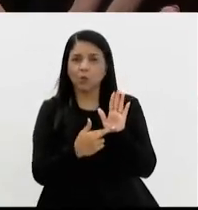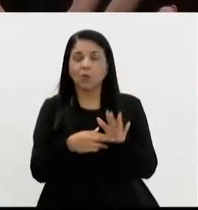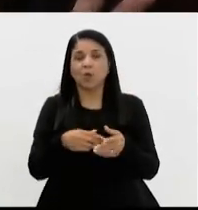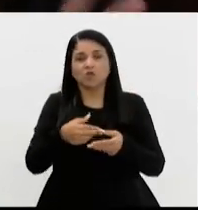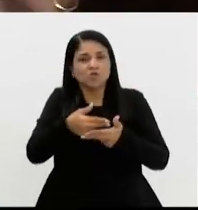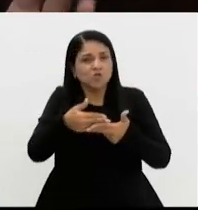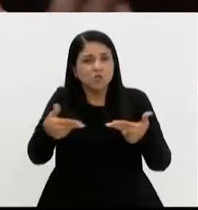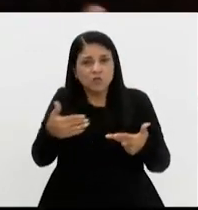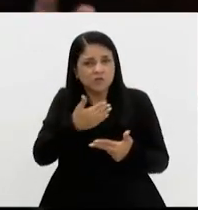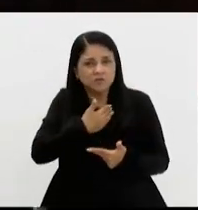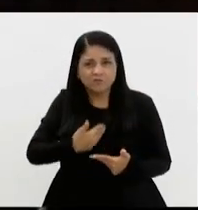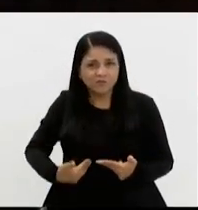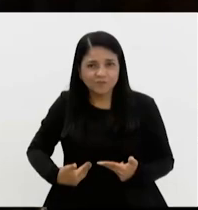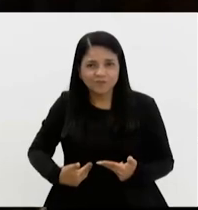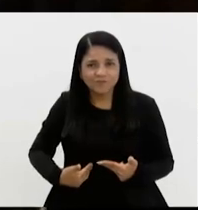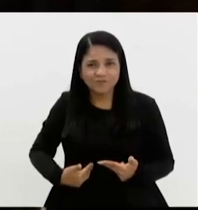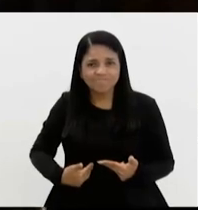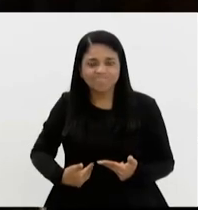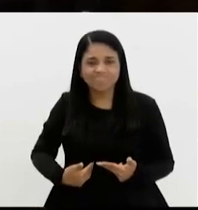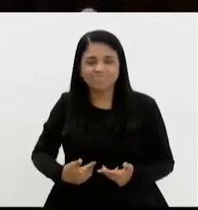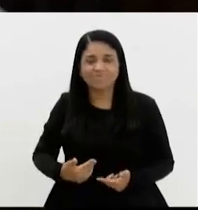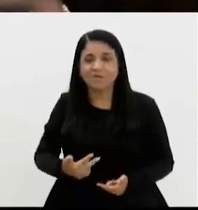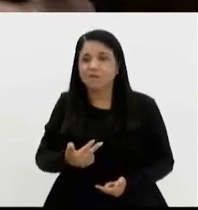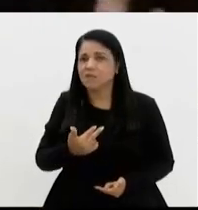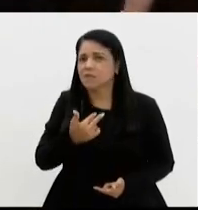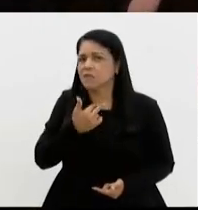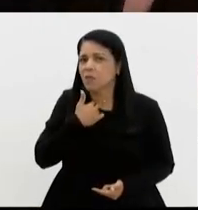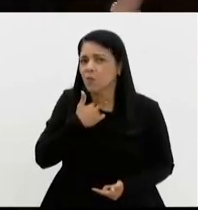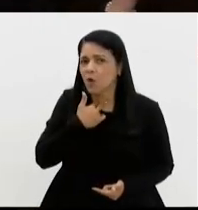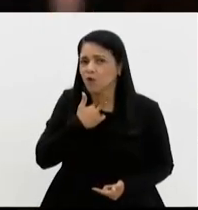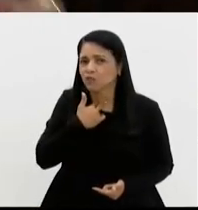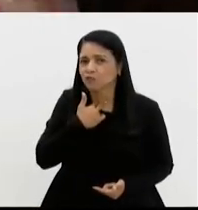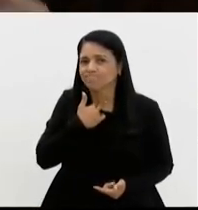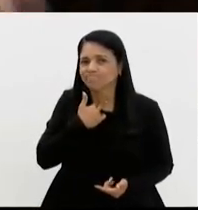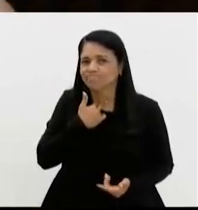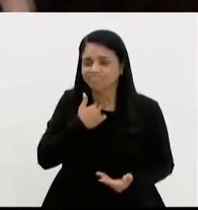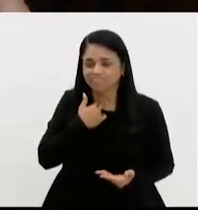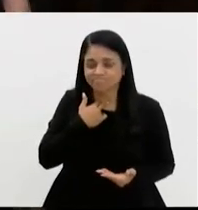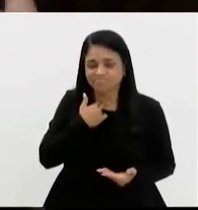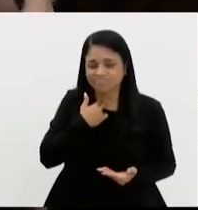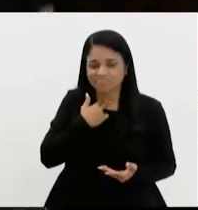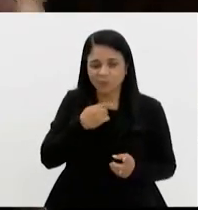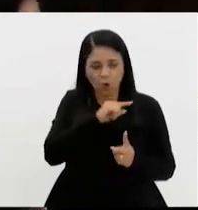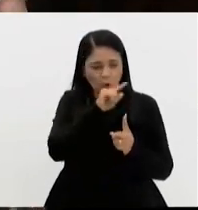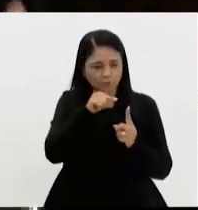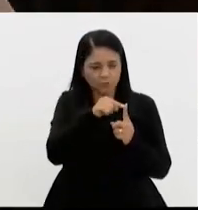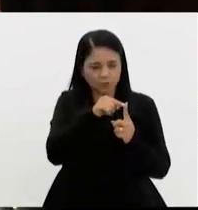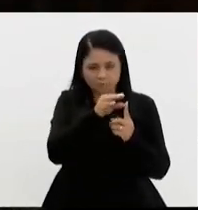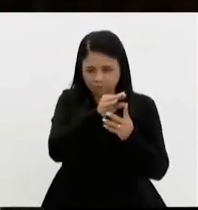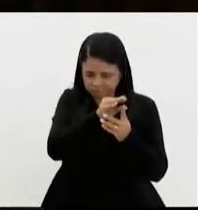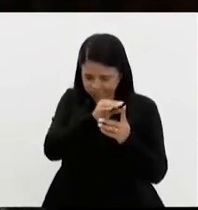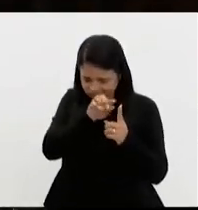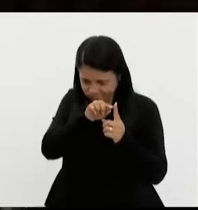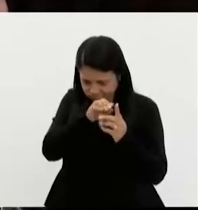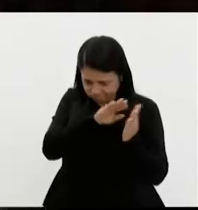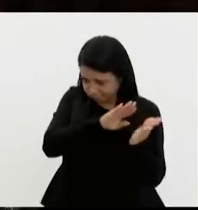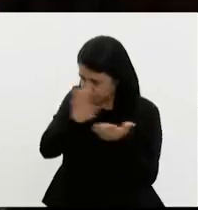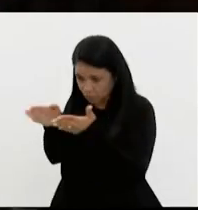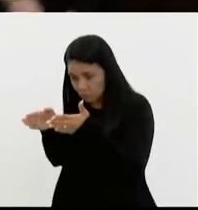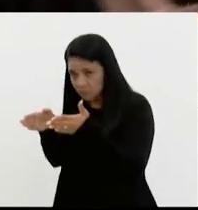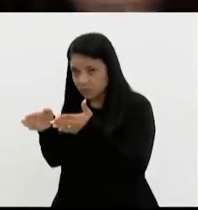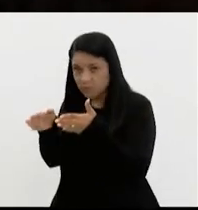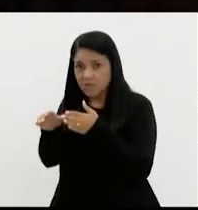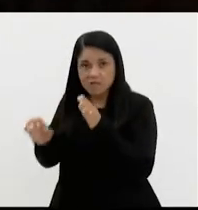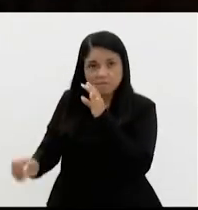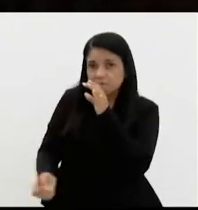público não pode ter desvio de finalidade ele não foi concebido constitucionalmente